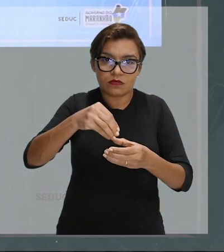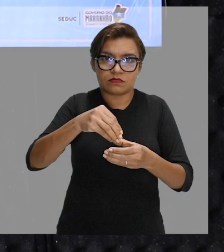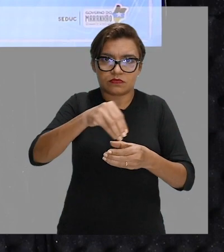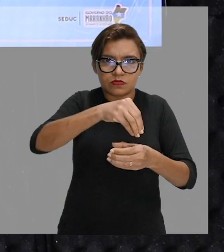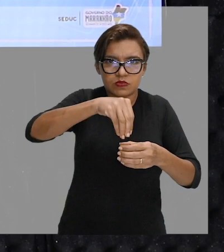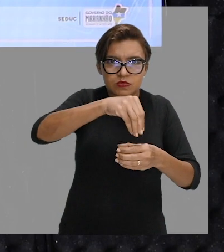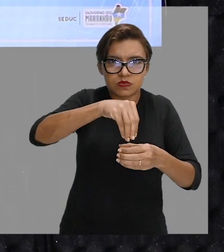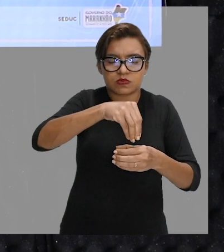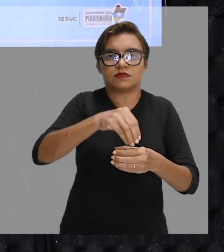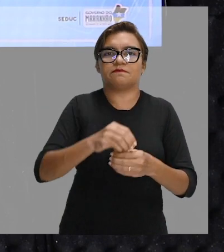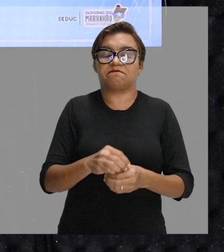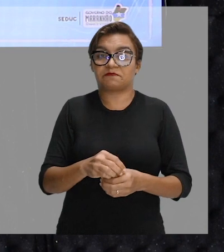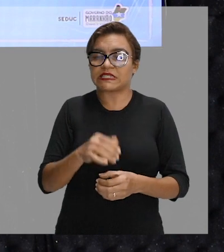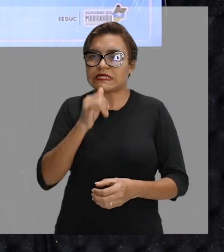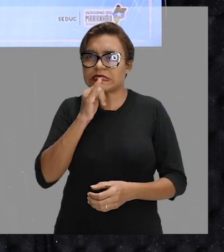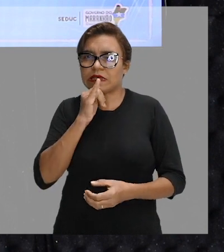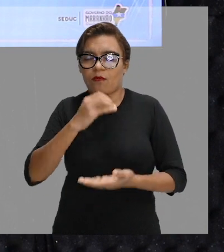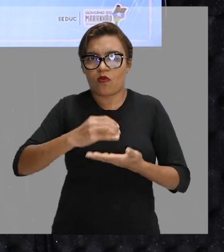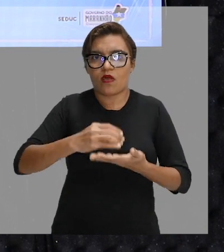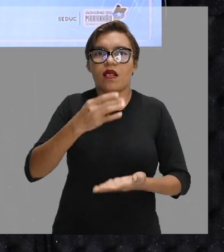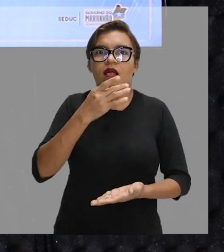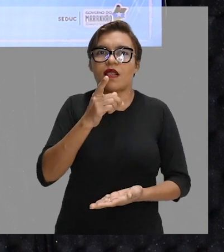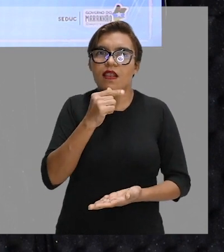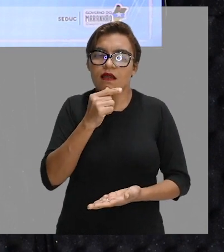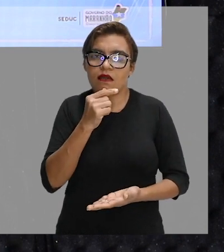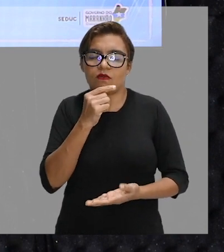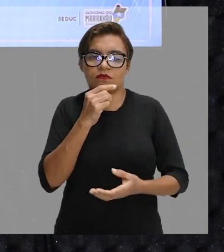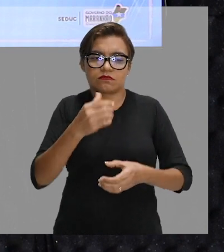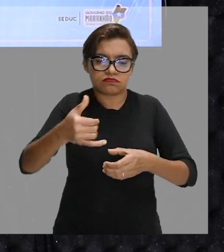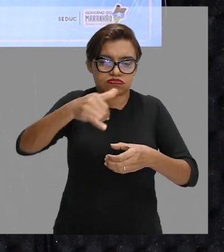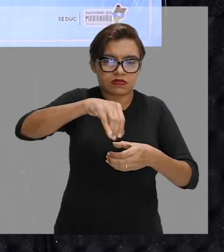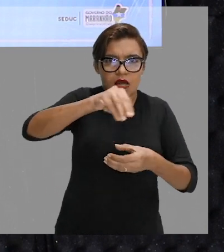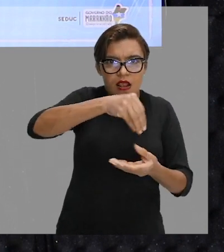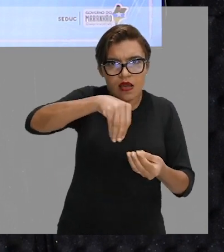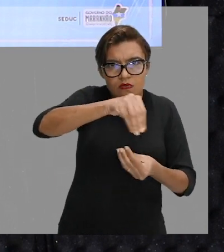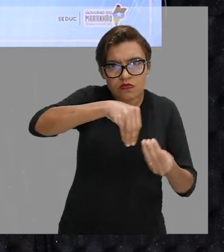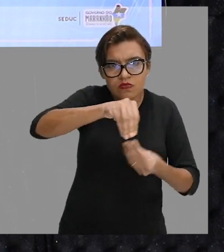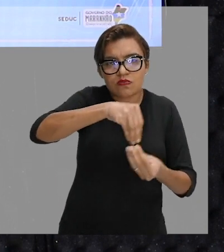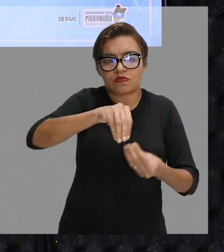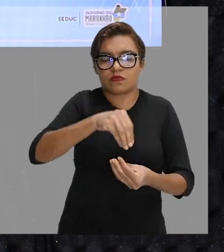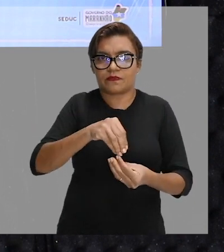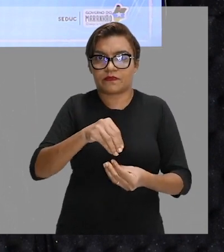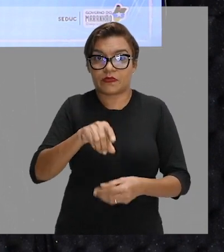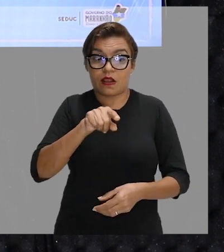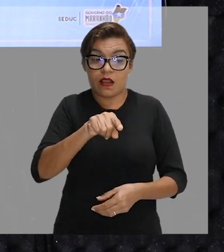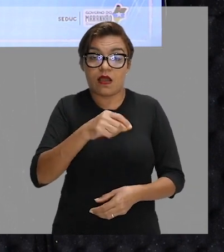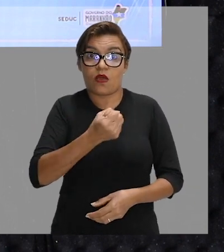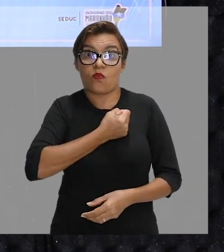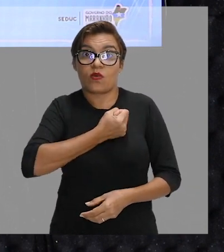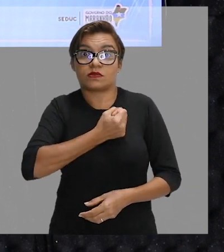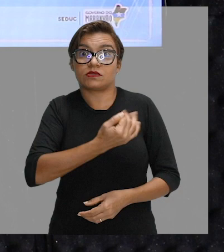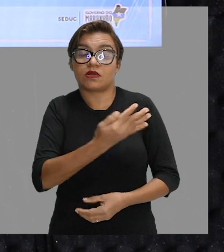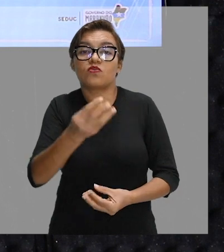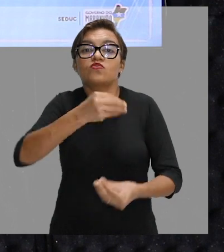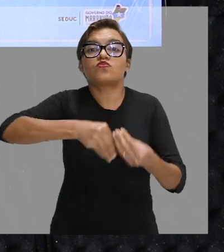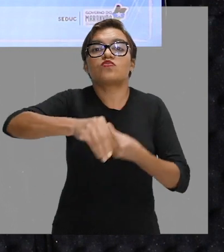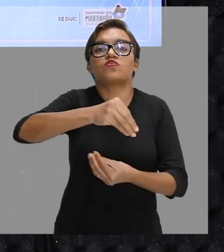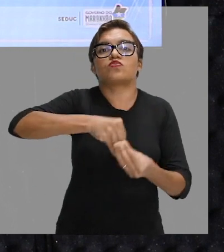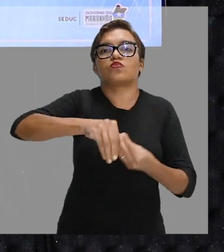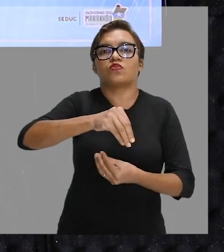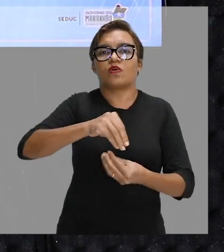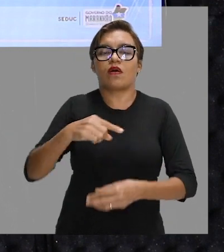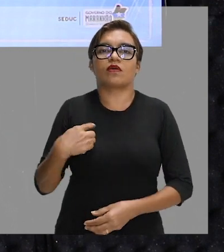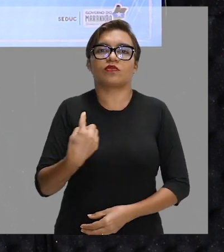seja, partículas, soluto. Então, são propriedades que dependem exclusivamente da quantidade de soluto